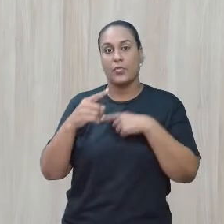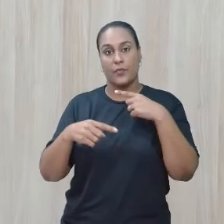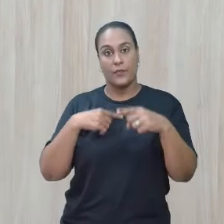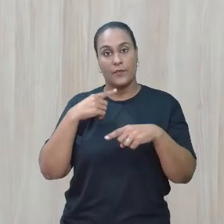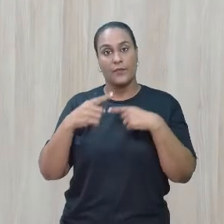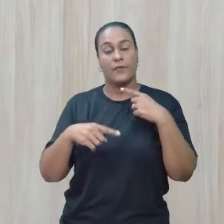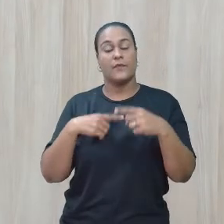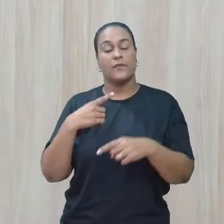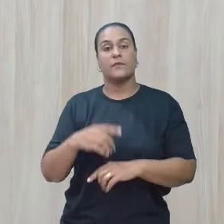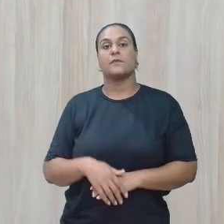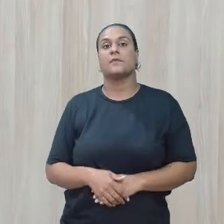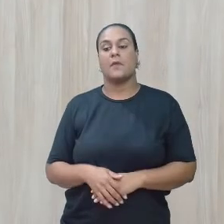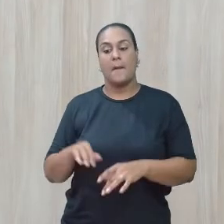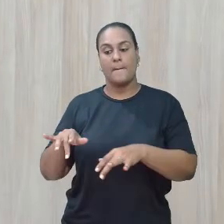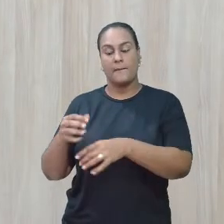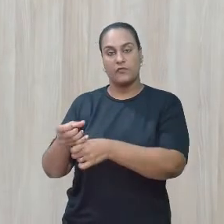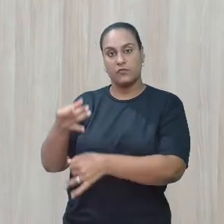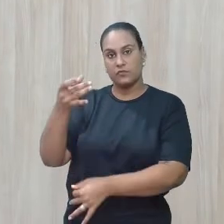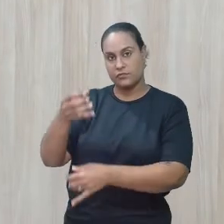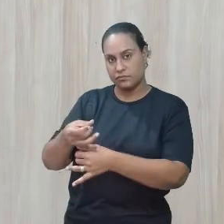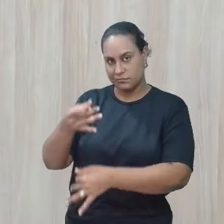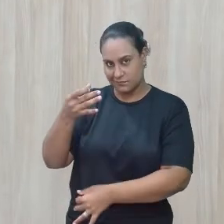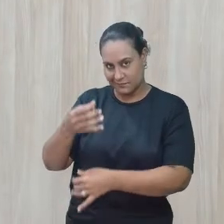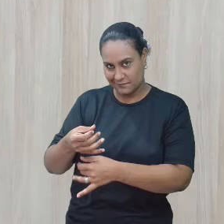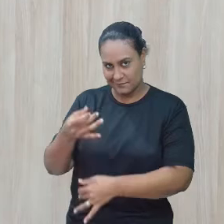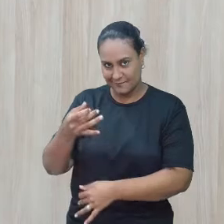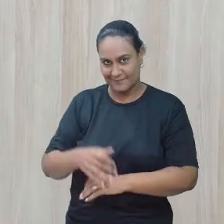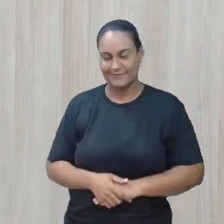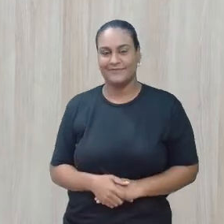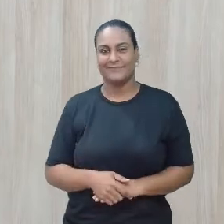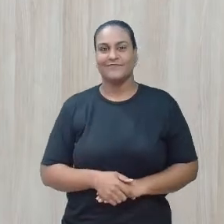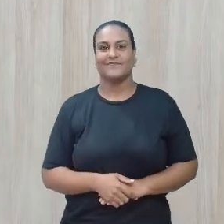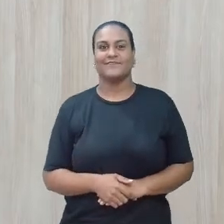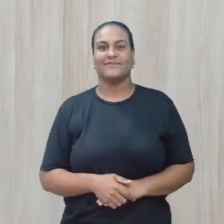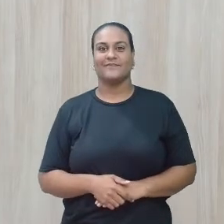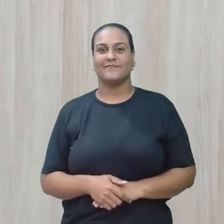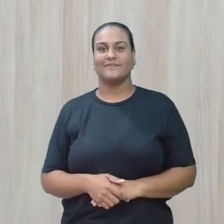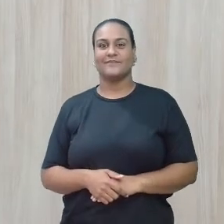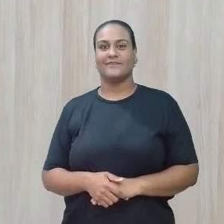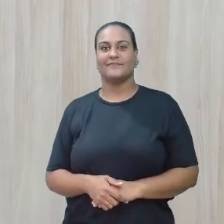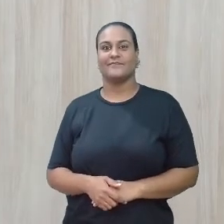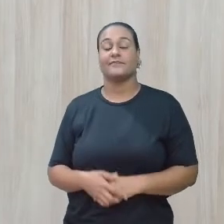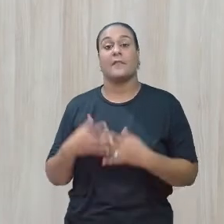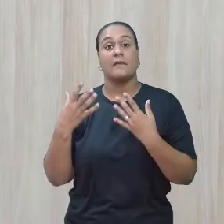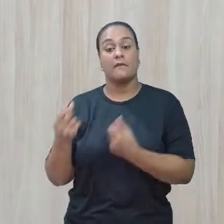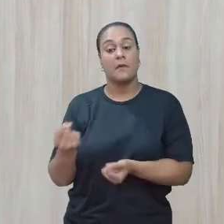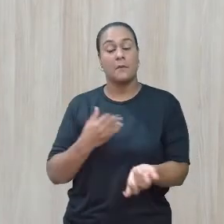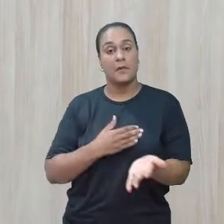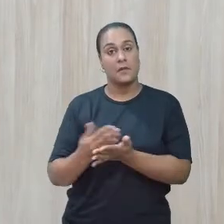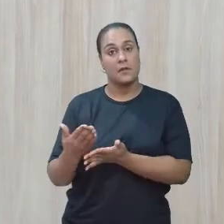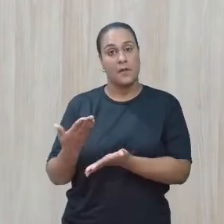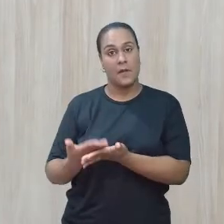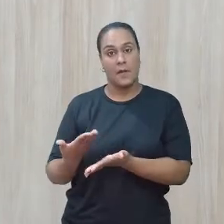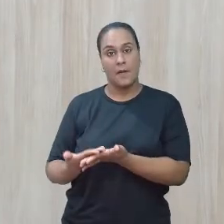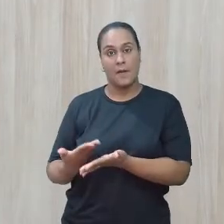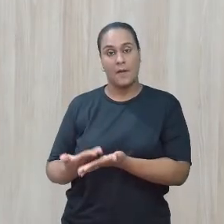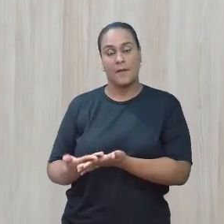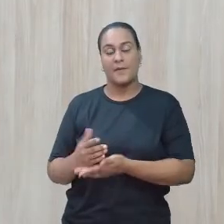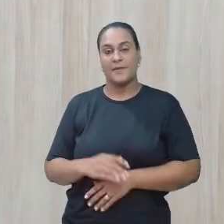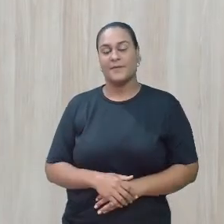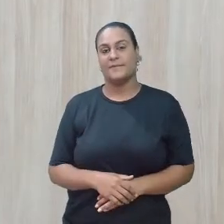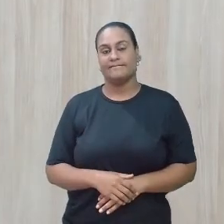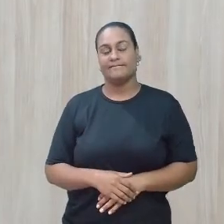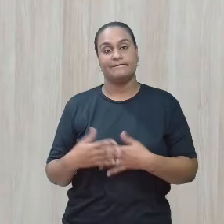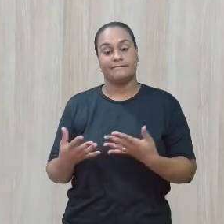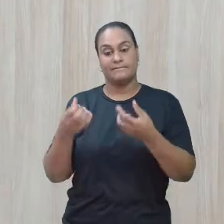gente coloca aí no chat que a gente tira essa dúvida de vocês. Tá bom? Então, vamos aqui dar início à nossa aula, que como eu falei,